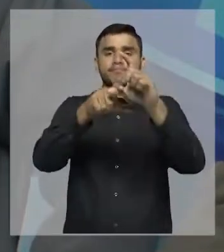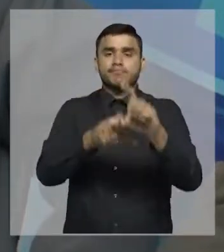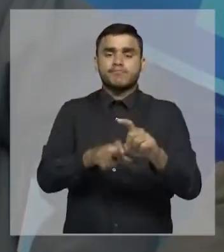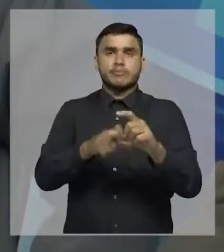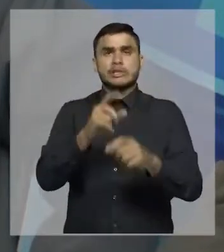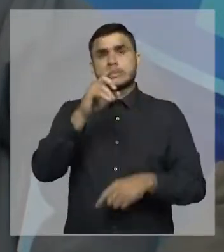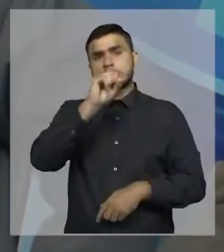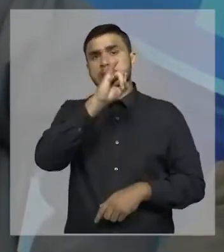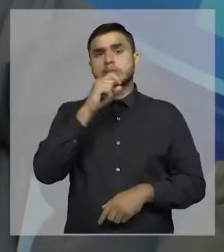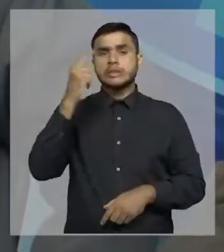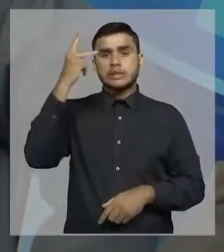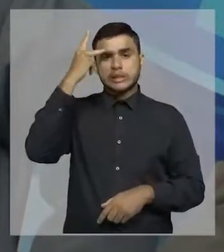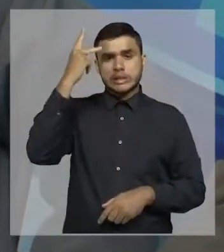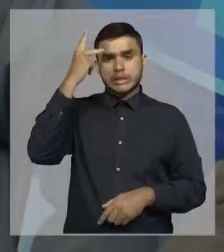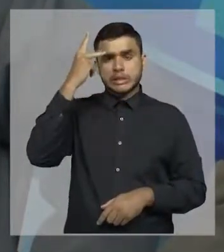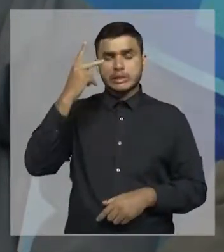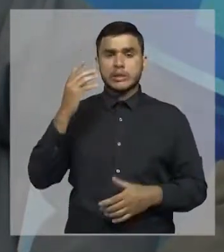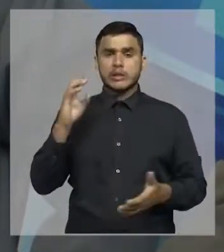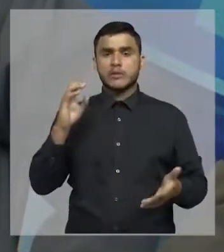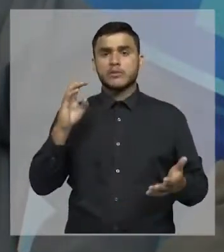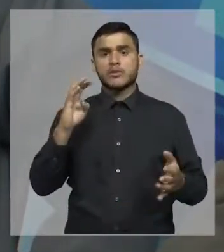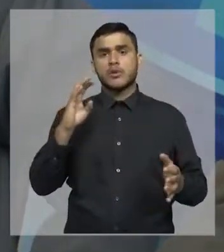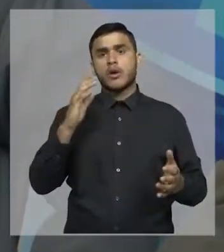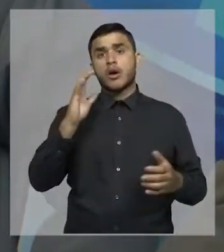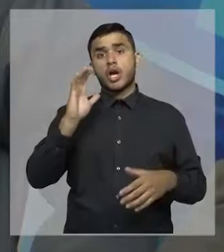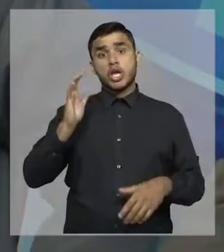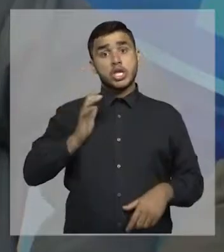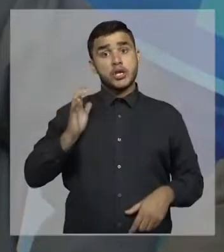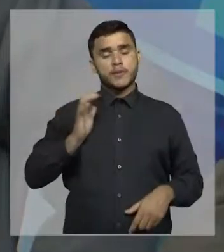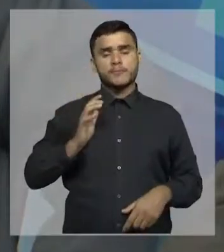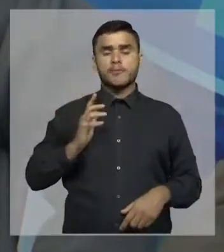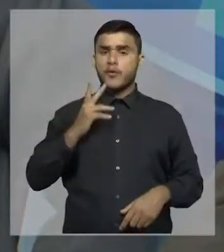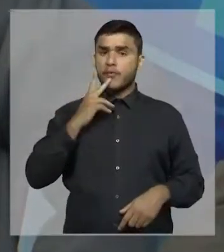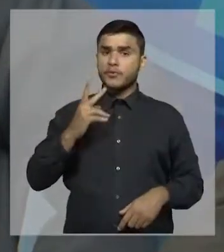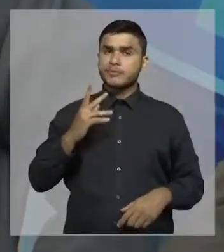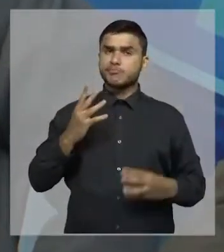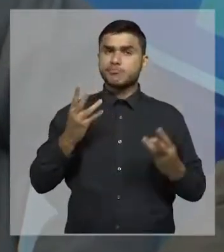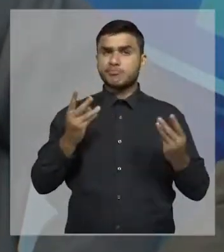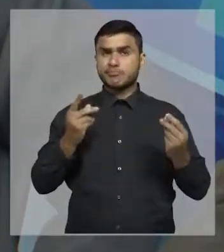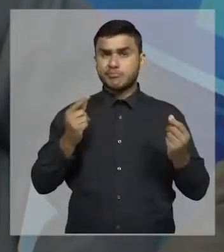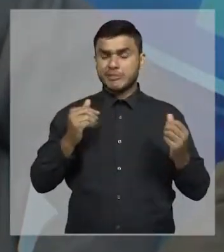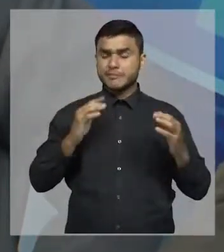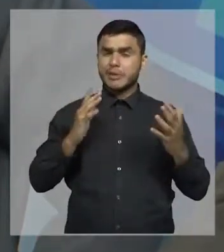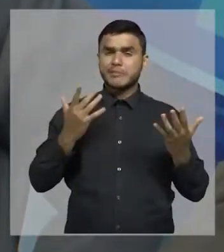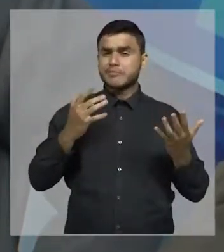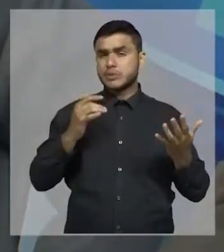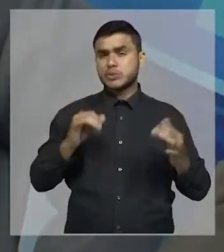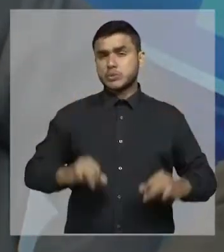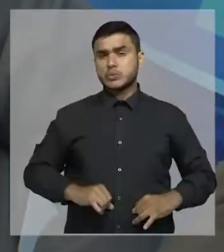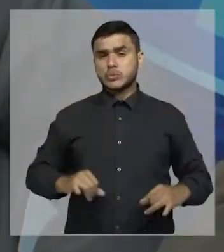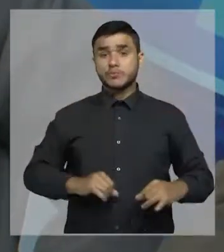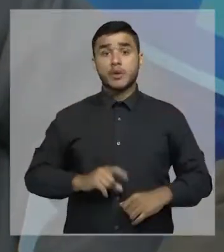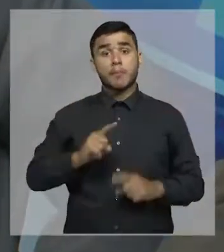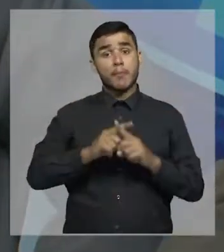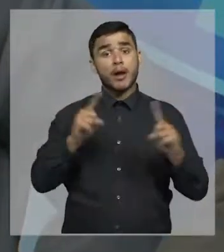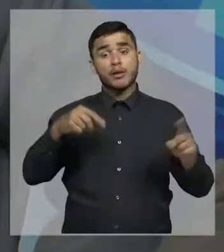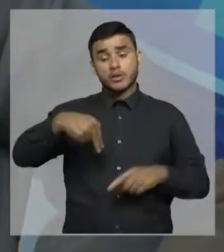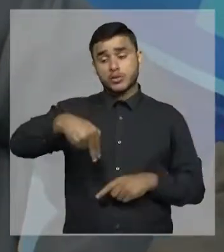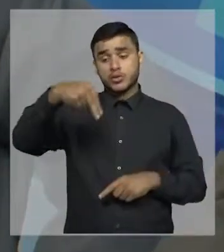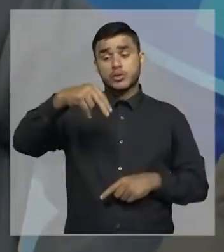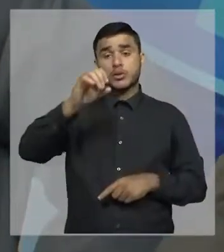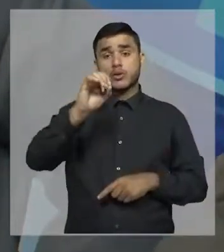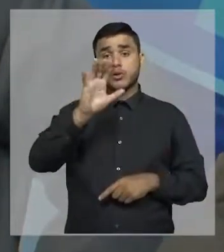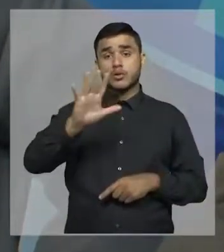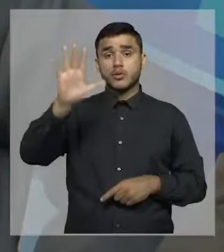Paulo, ou mesmo no sul do Brasil, não é tão dramática. mas no Nordeste, no Norte, ou